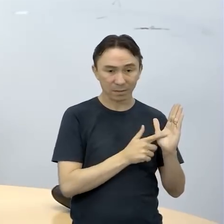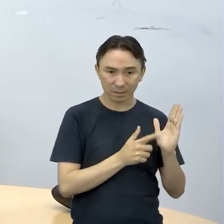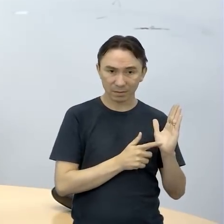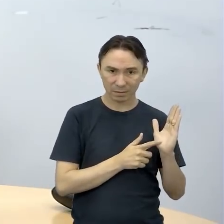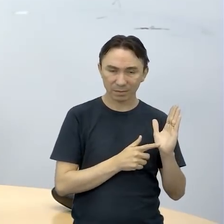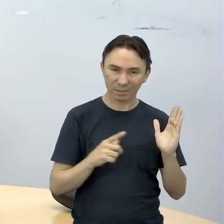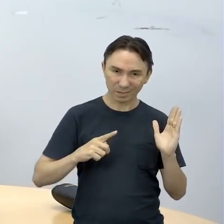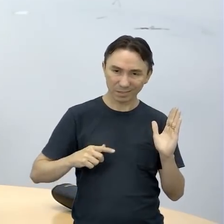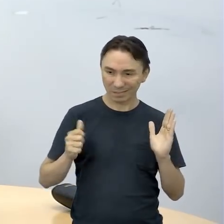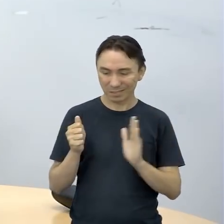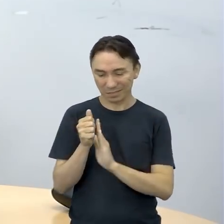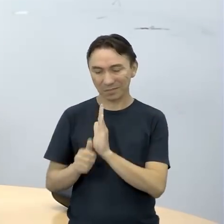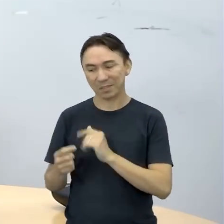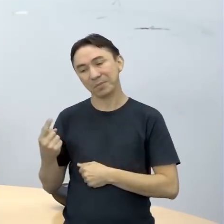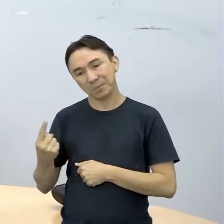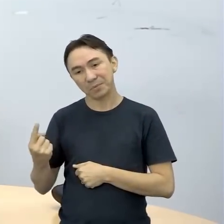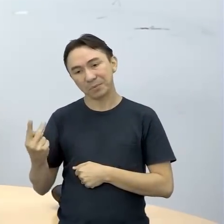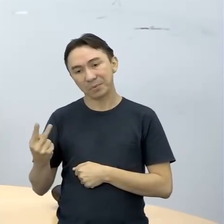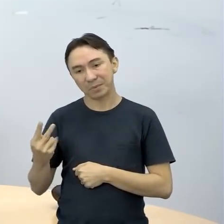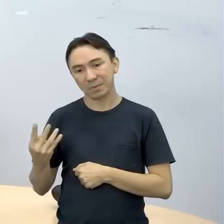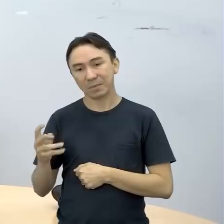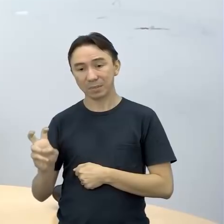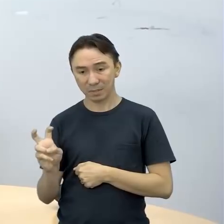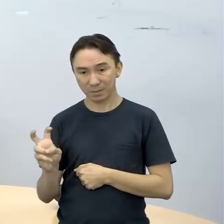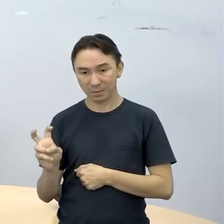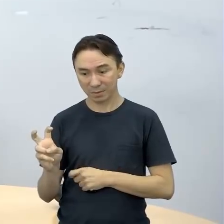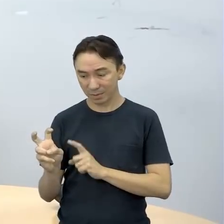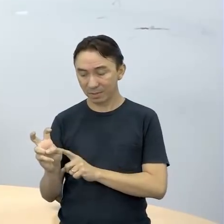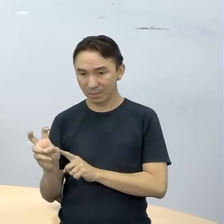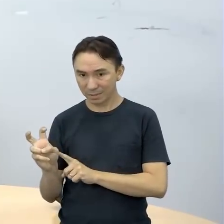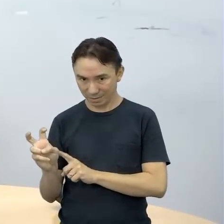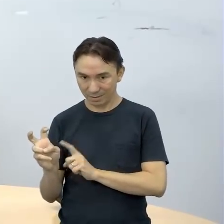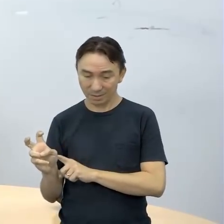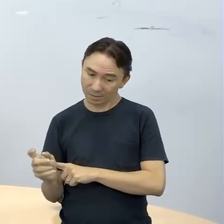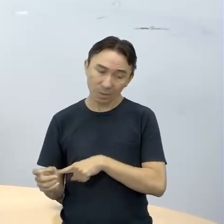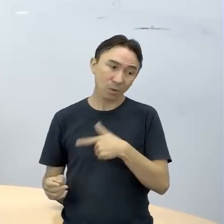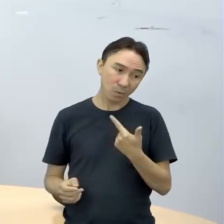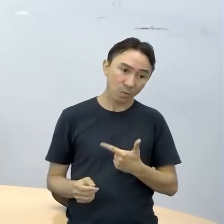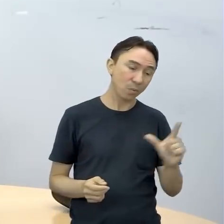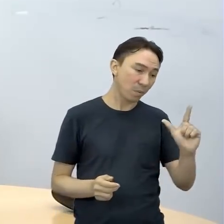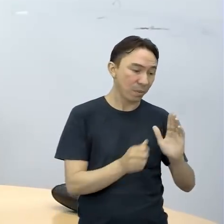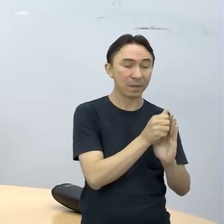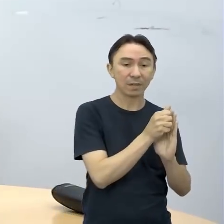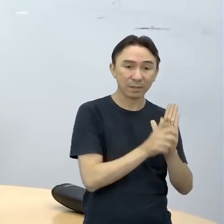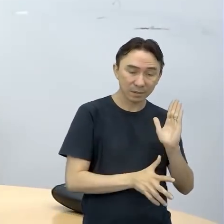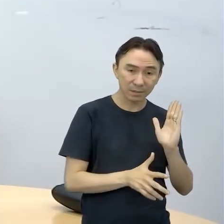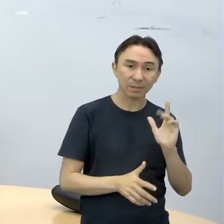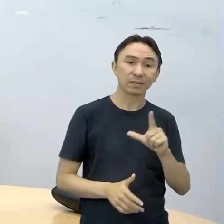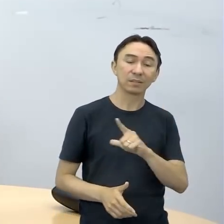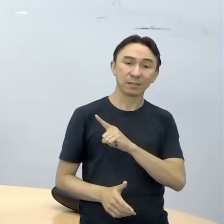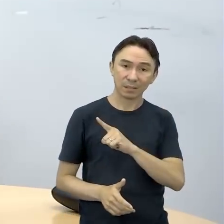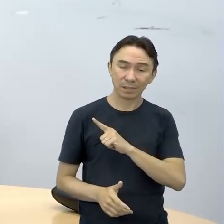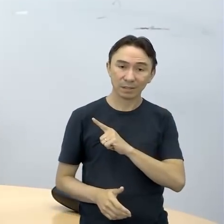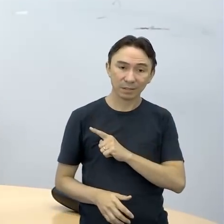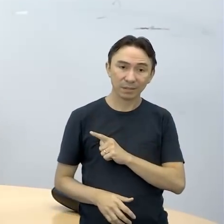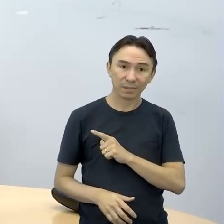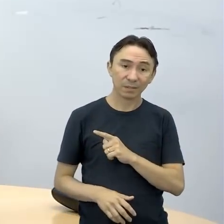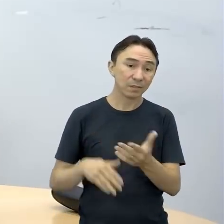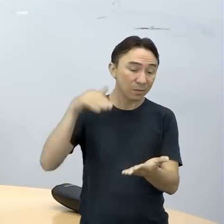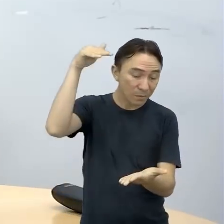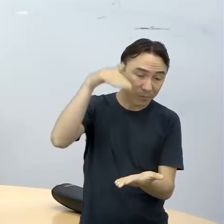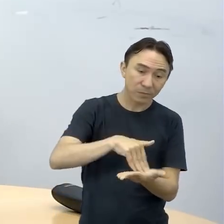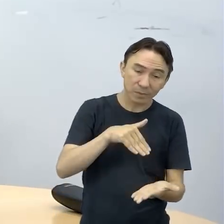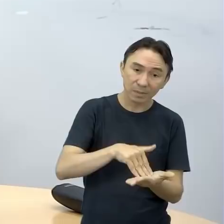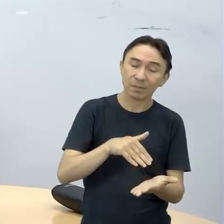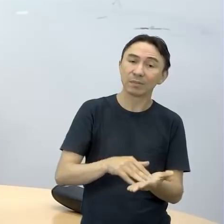2, 3, 4 e 5, que vão dar subsídios para essa atividade central, você vai ter um produto no final desse componente.